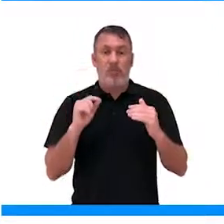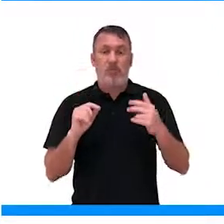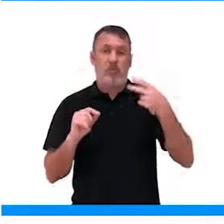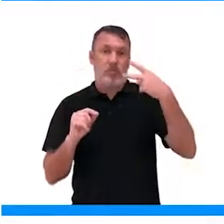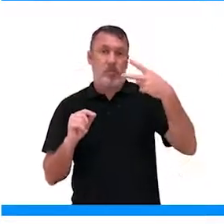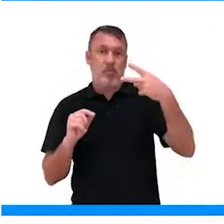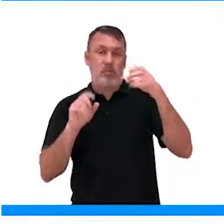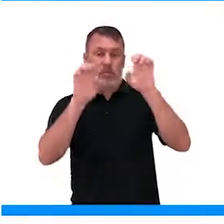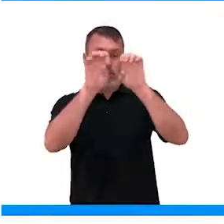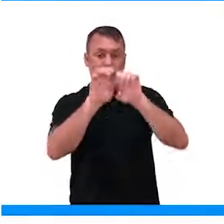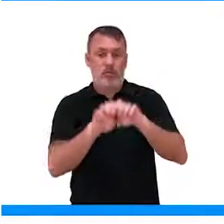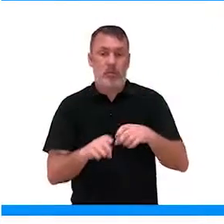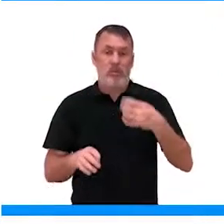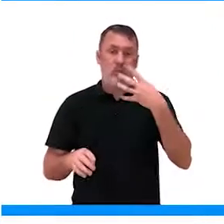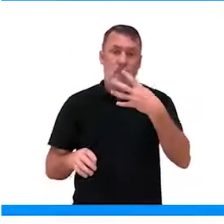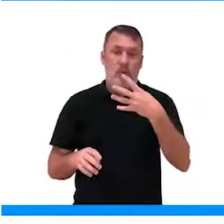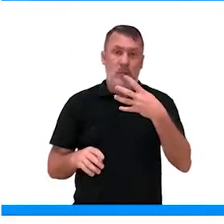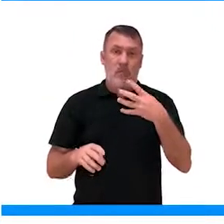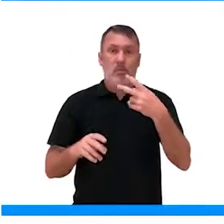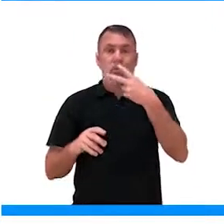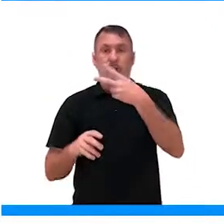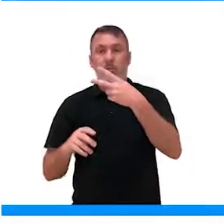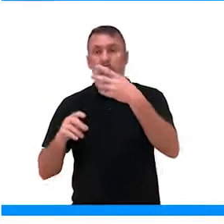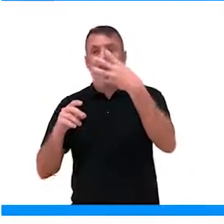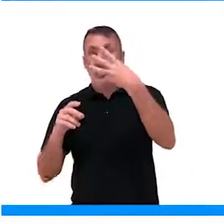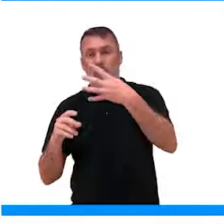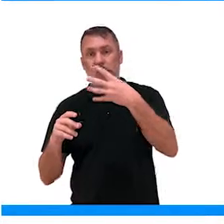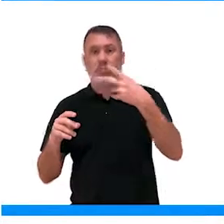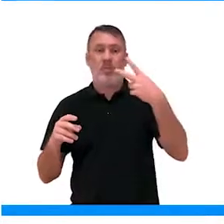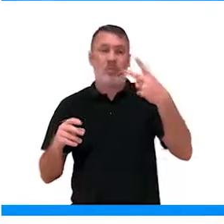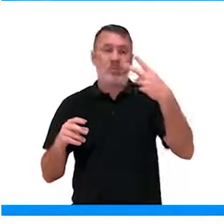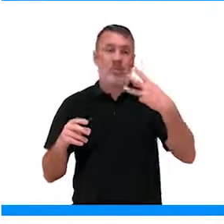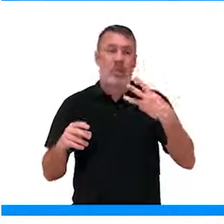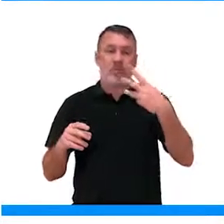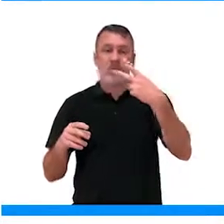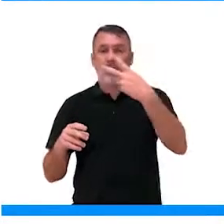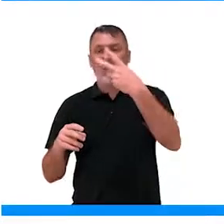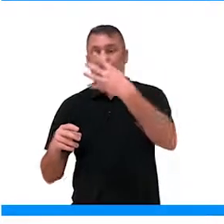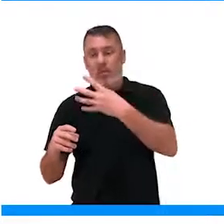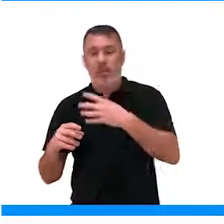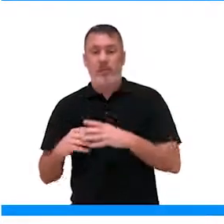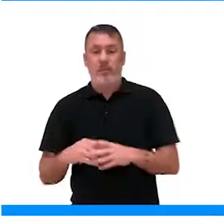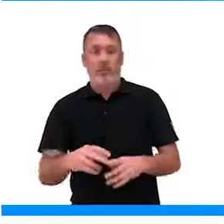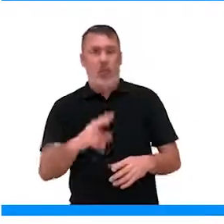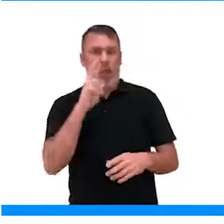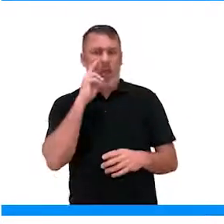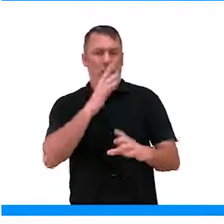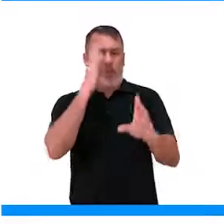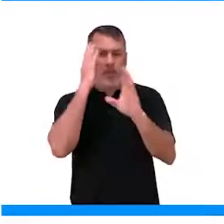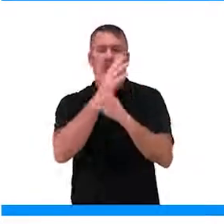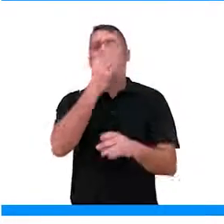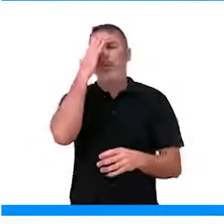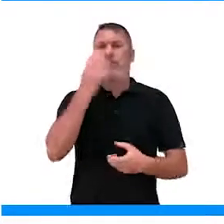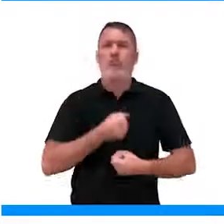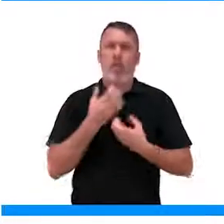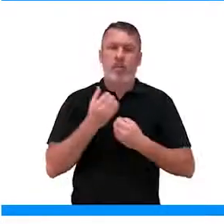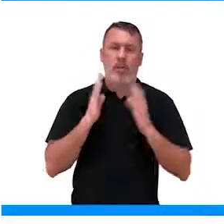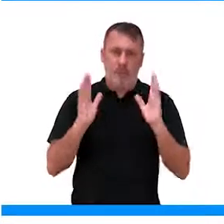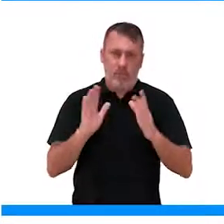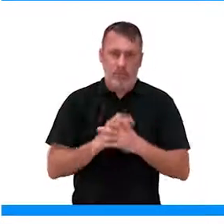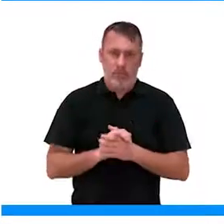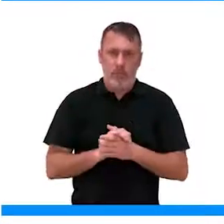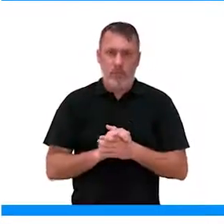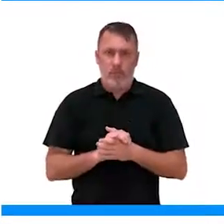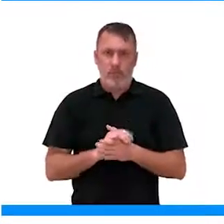né? Duas estruturas de 4 versos e 2 estruturas de 3 versos. Então, quando você olha de cara, você já fala, é